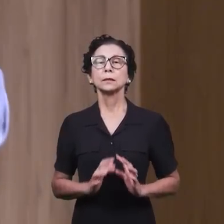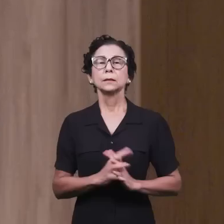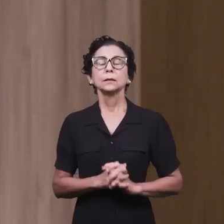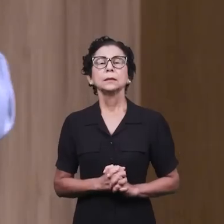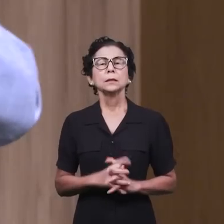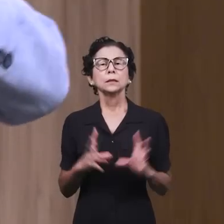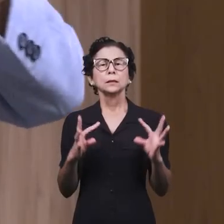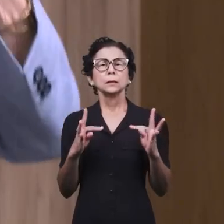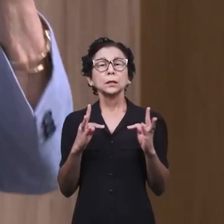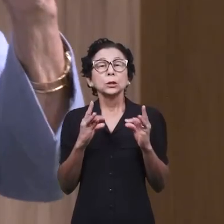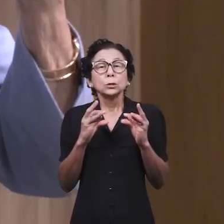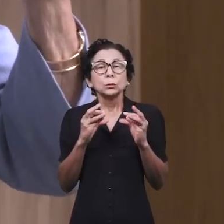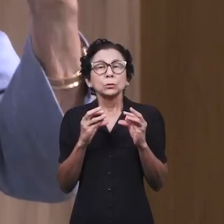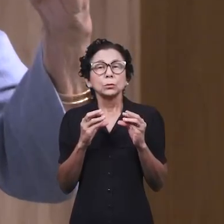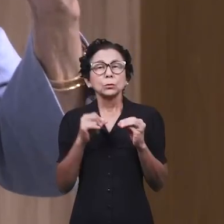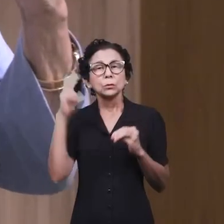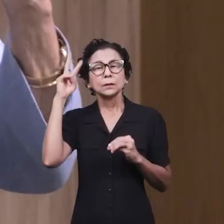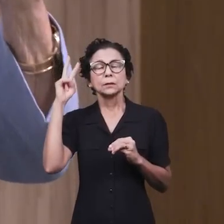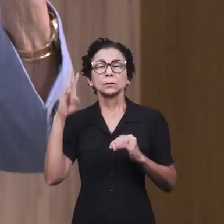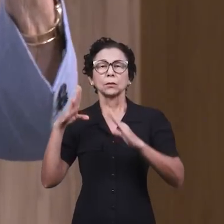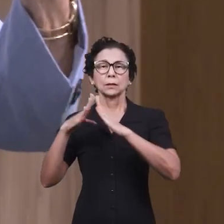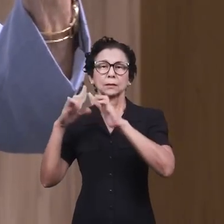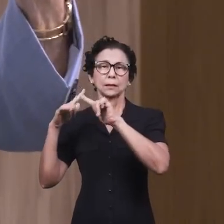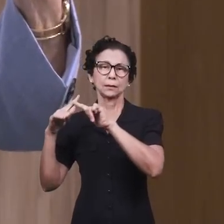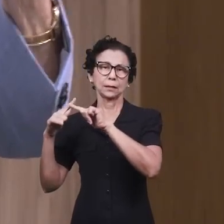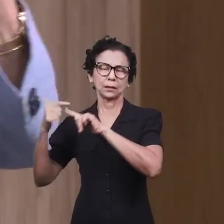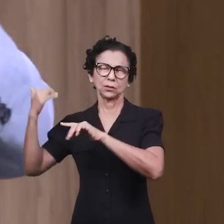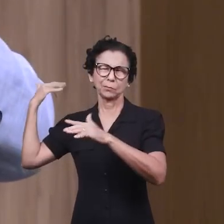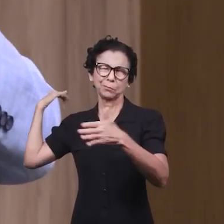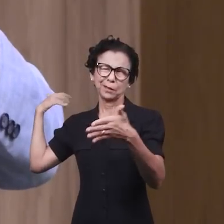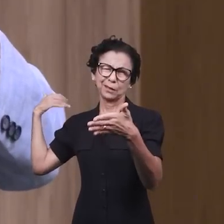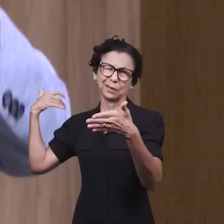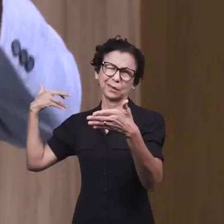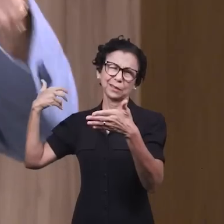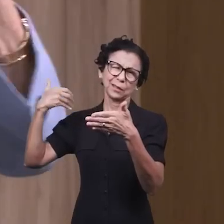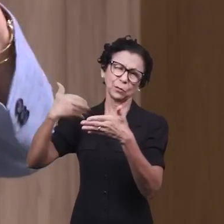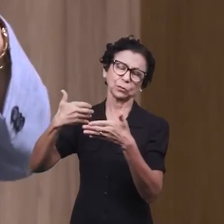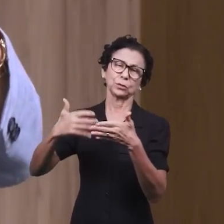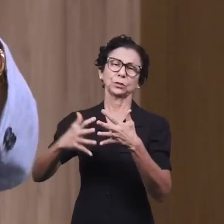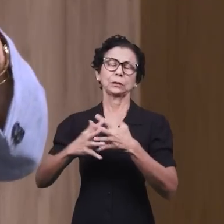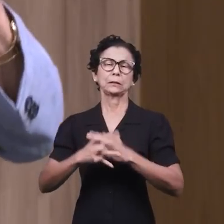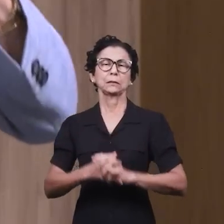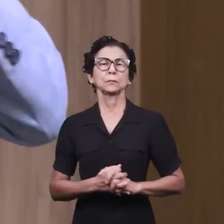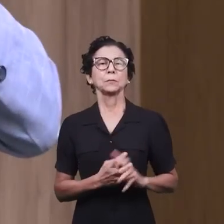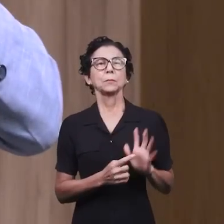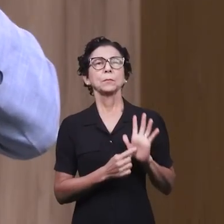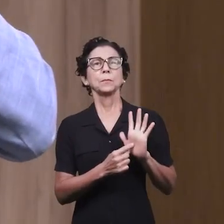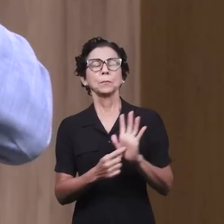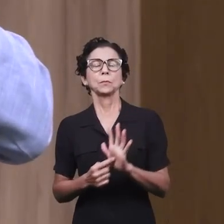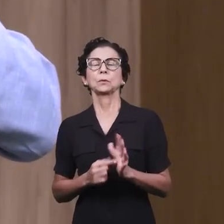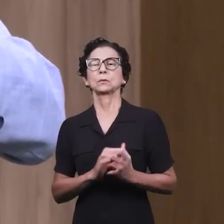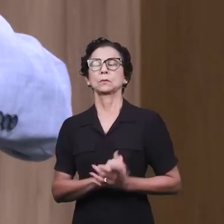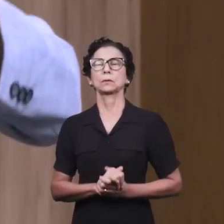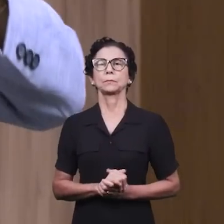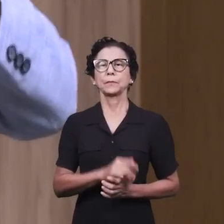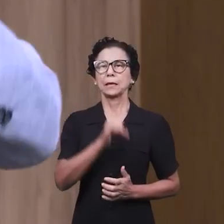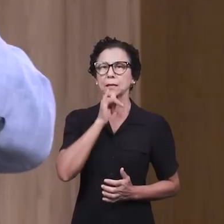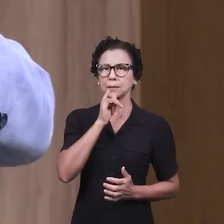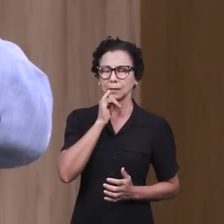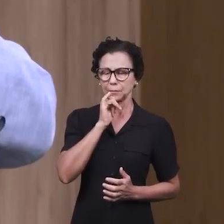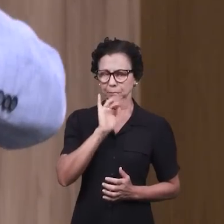ali, a posição do homem em toda a história da igreja. Em toda a história da igreja. Então ele mostra que